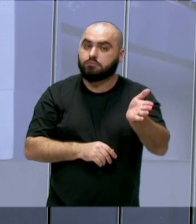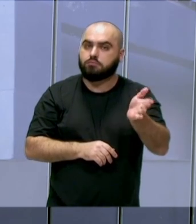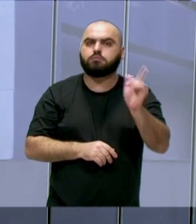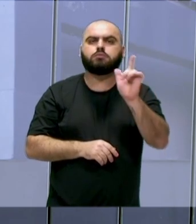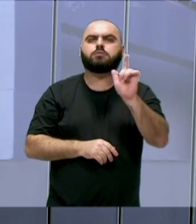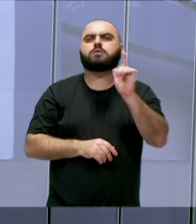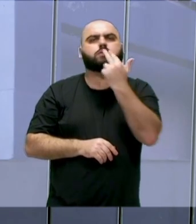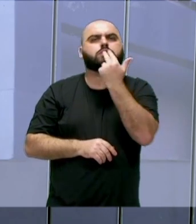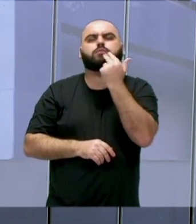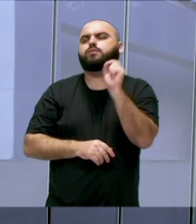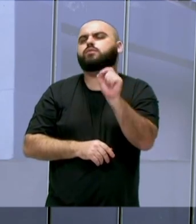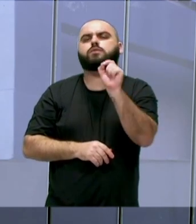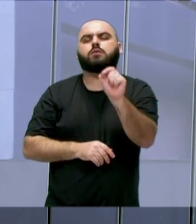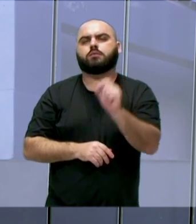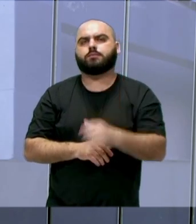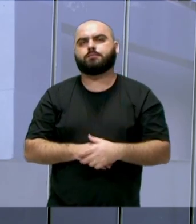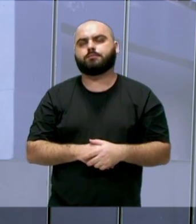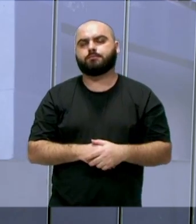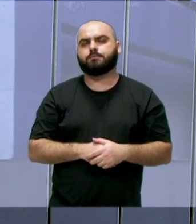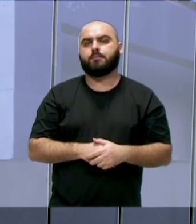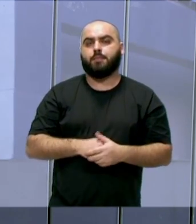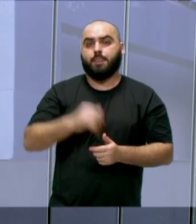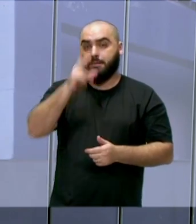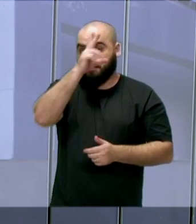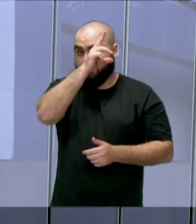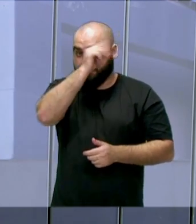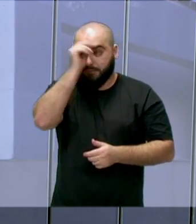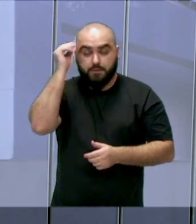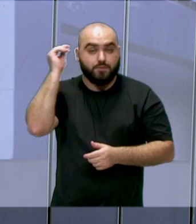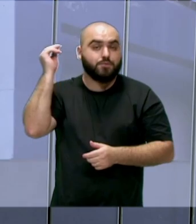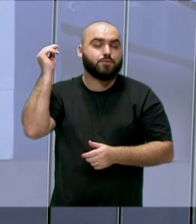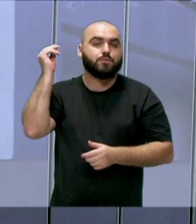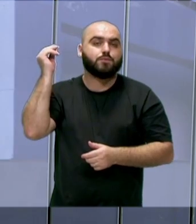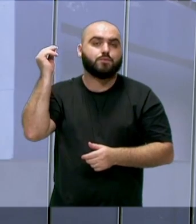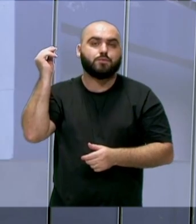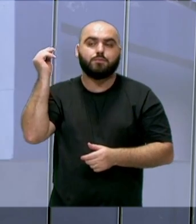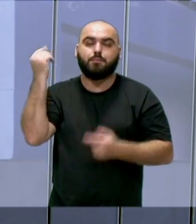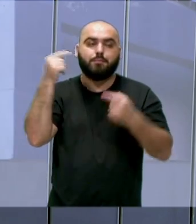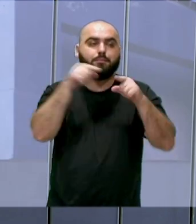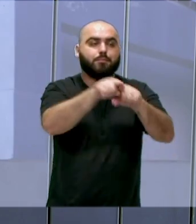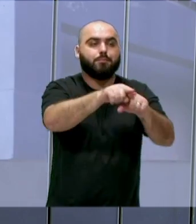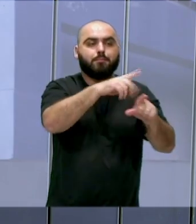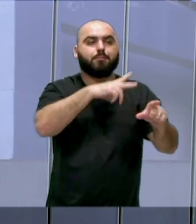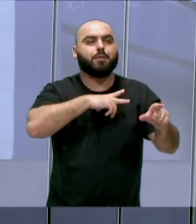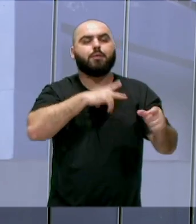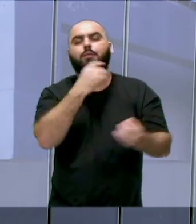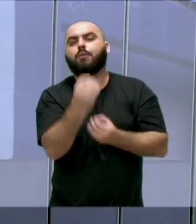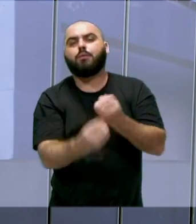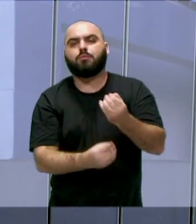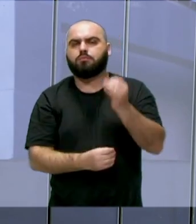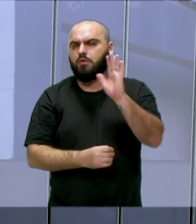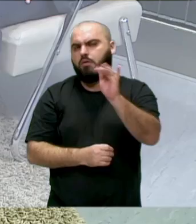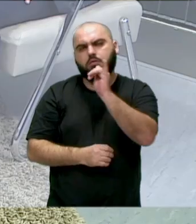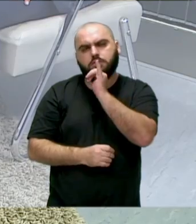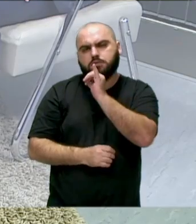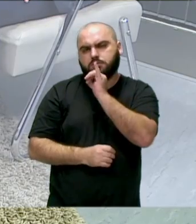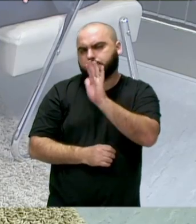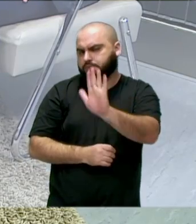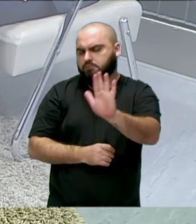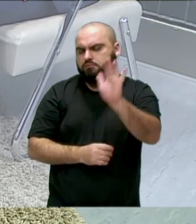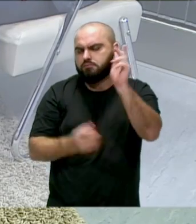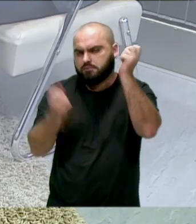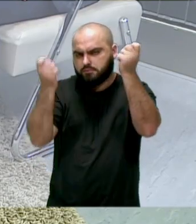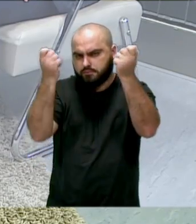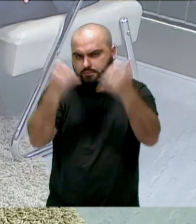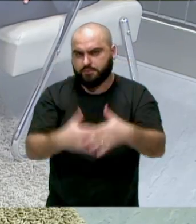que forma o poder público consegue fazer com o privado essa parceria. Eu vou dar um exemplo muito clássico, né?